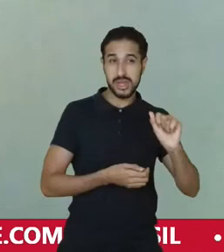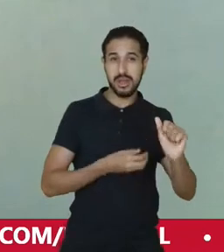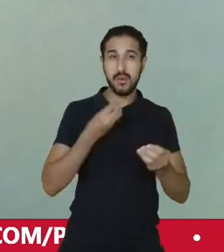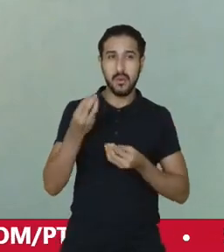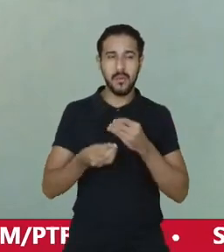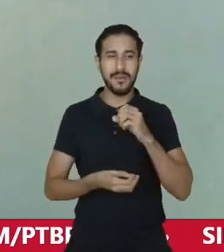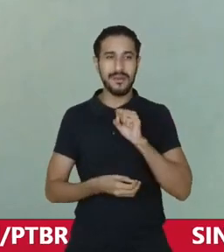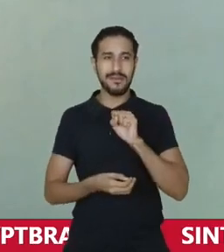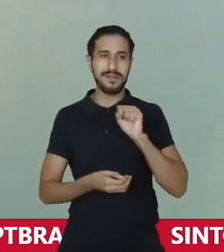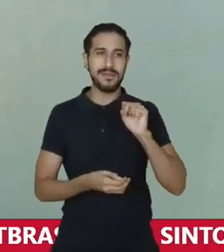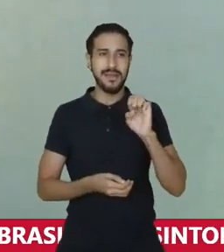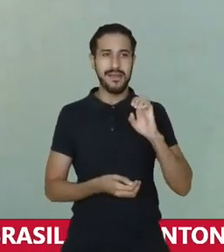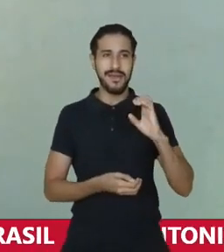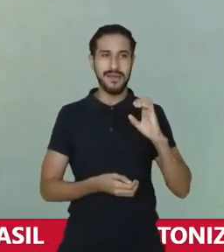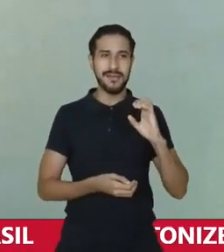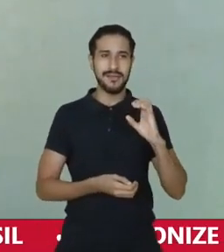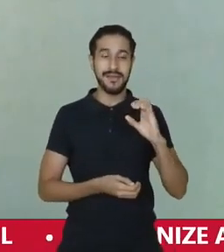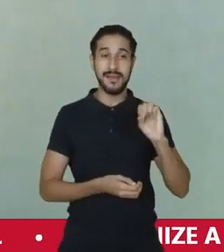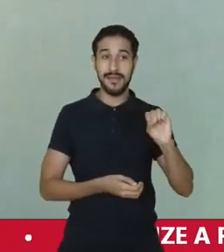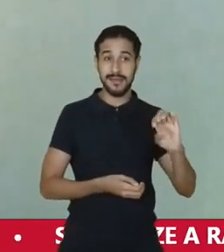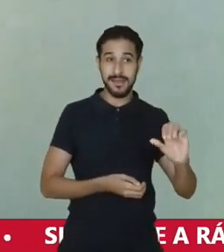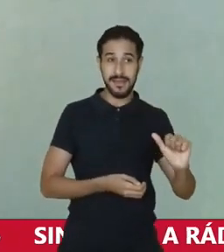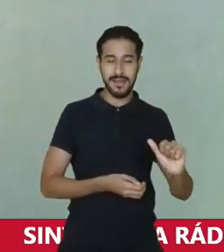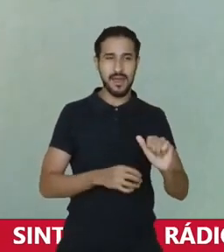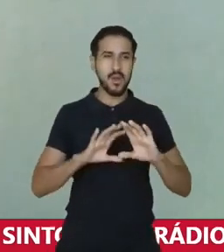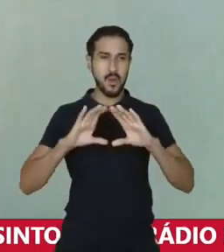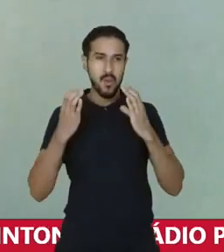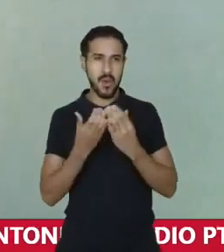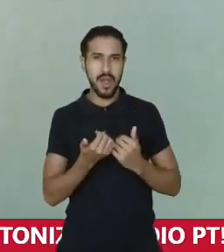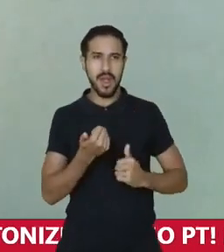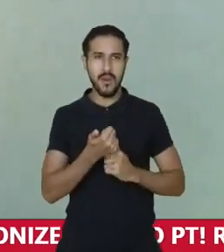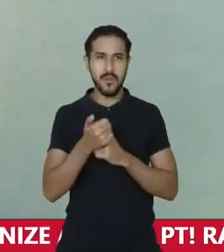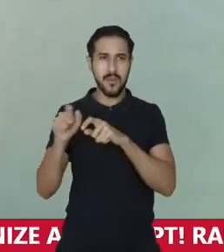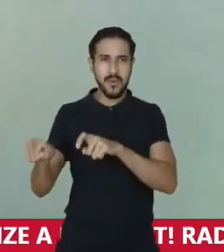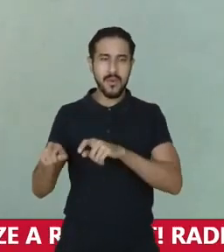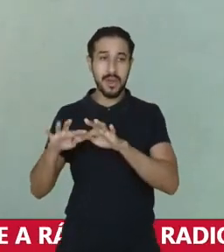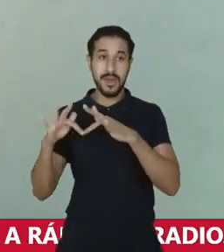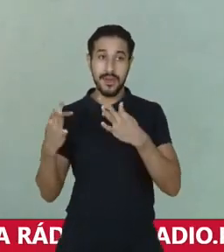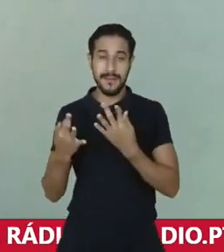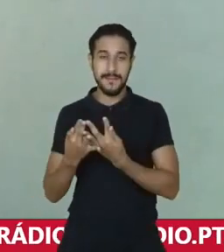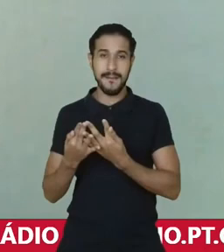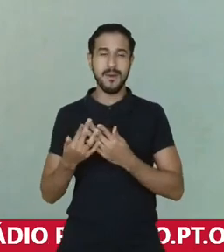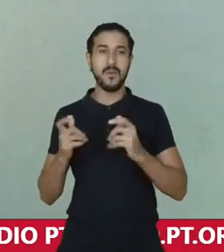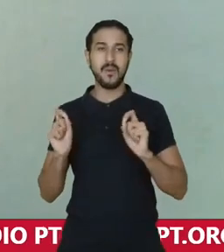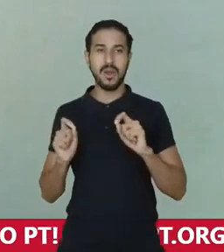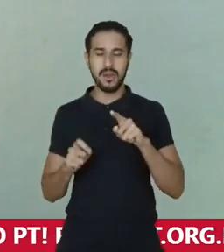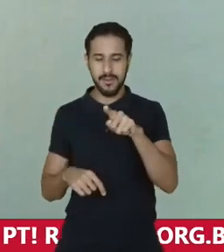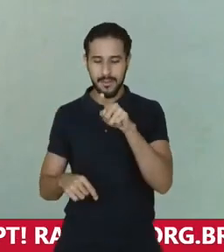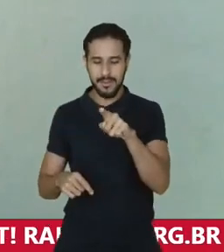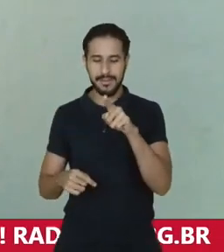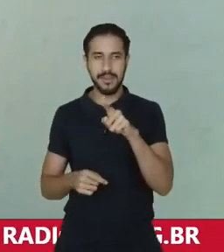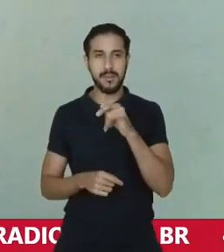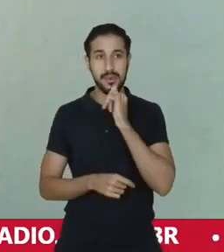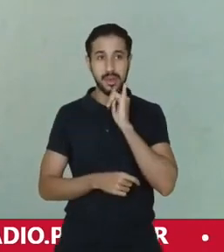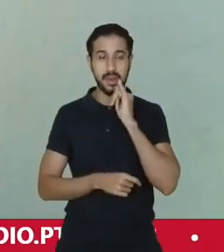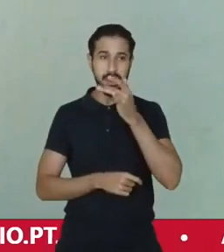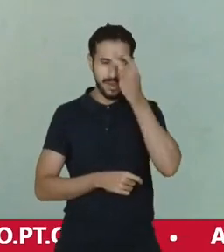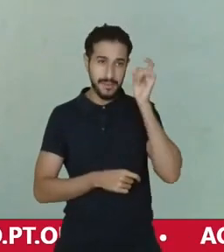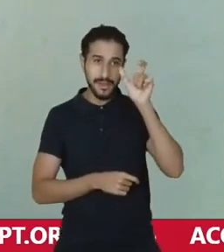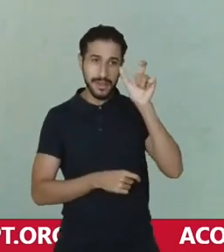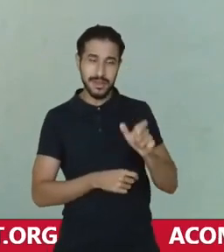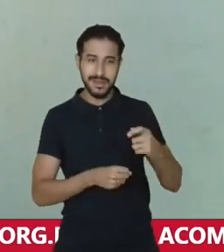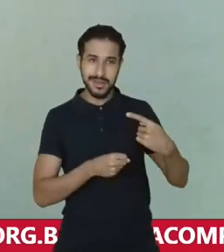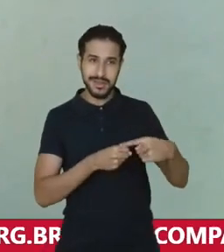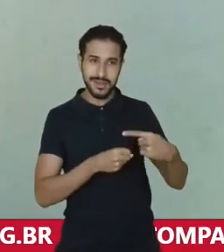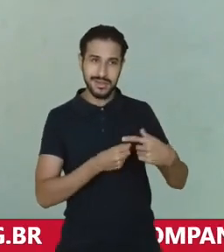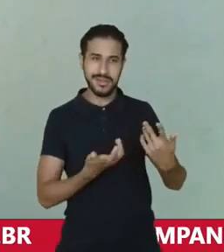o CSA, que são as comunidades que sustentam a agricultura familiar, onde você, por exemplo, uma pessoa da